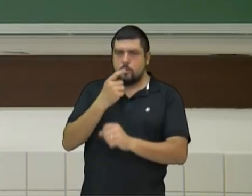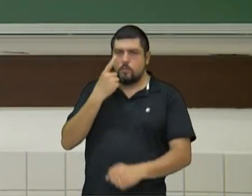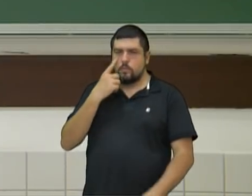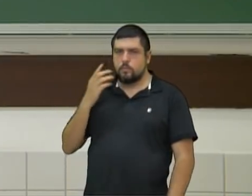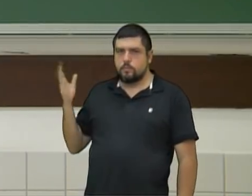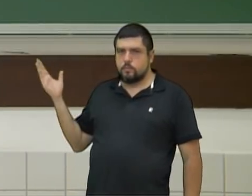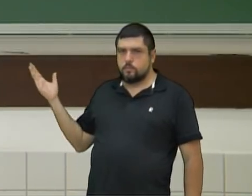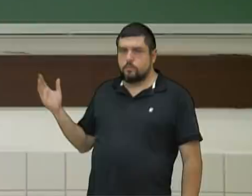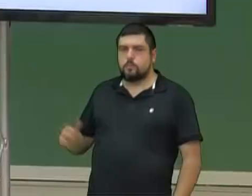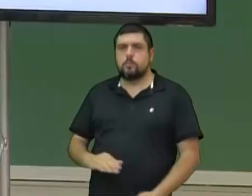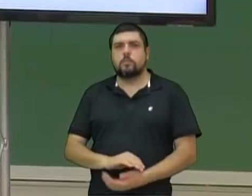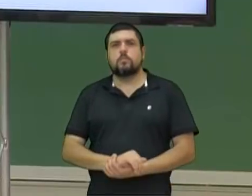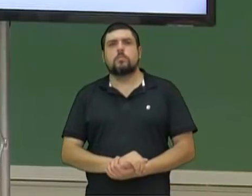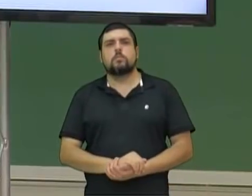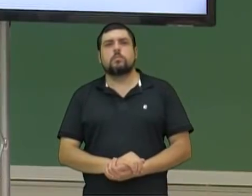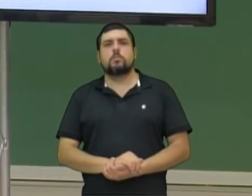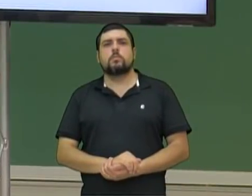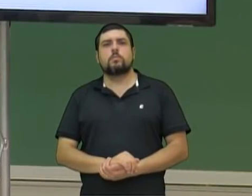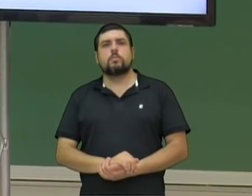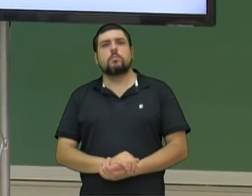157.418 menos